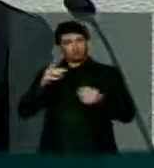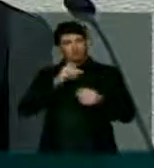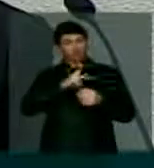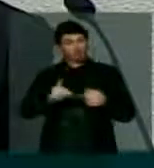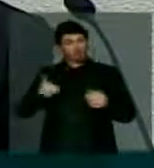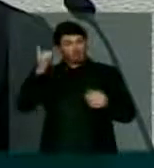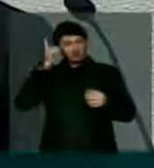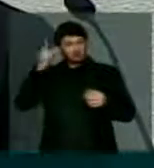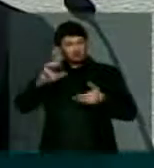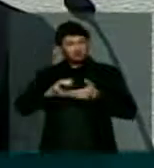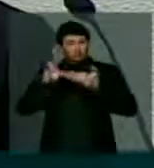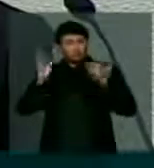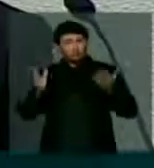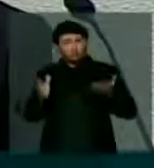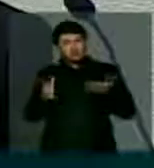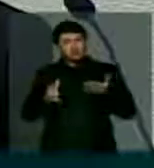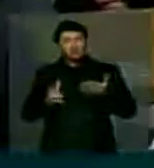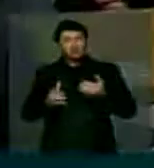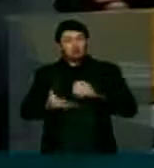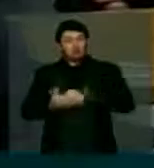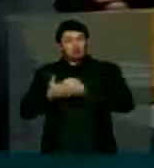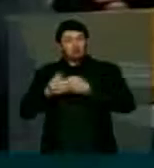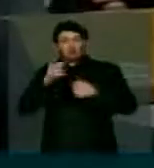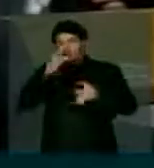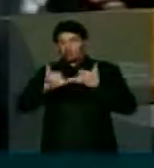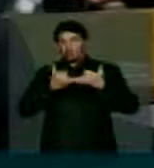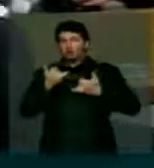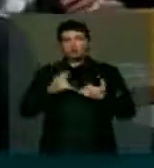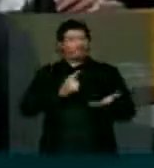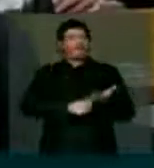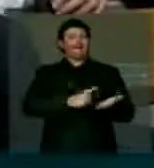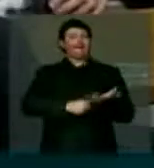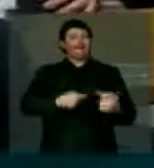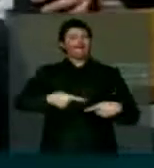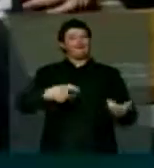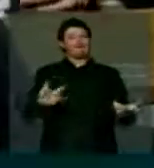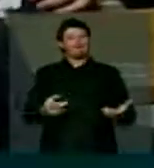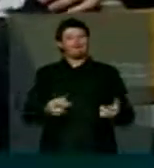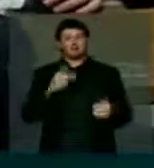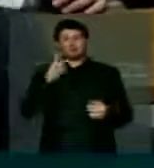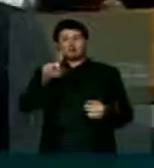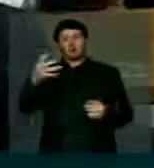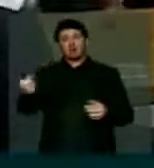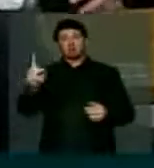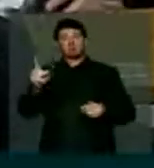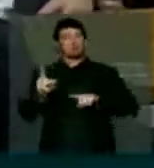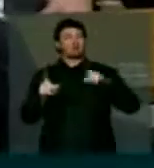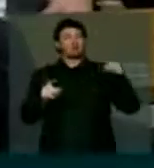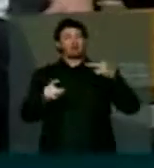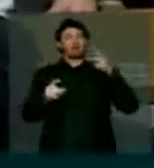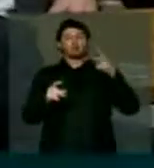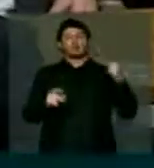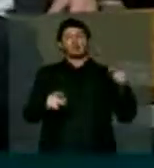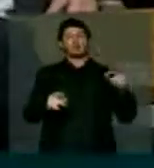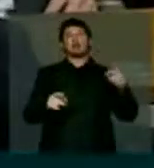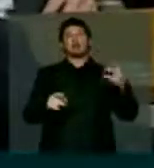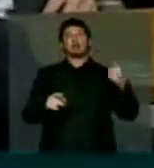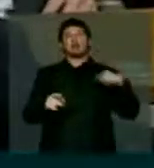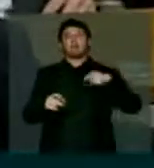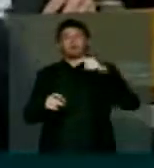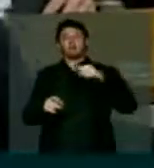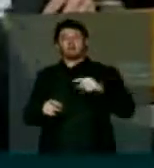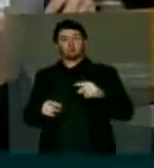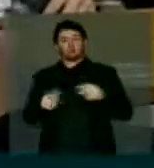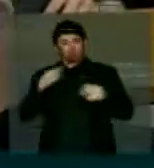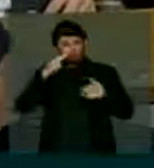dona Dilma, que à época era presidente do Conselho. Porque aqui parece que é um jogo de cartas marcadas, né? Não, você diz que não recebeu, que não teria que ir para o Conselho. E o senhor, aqui